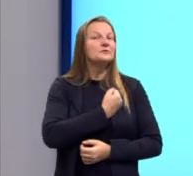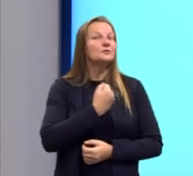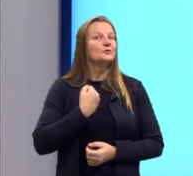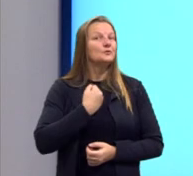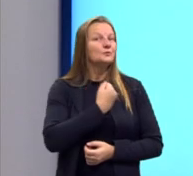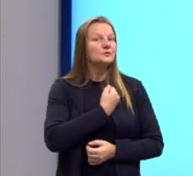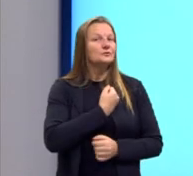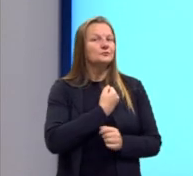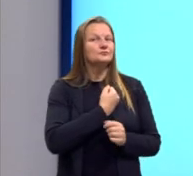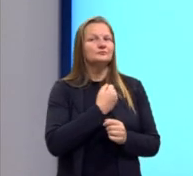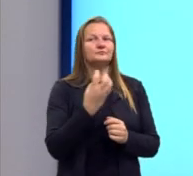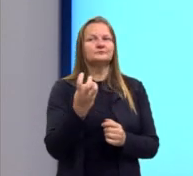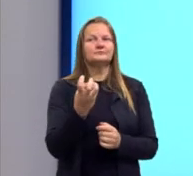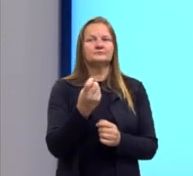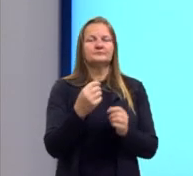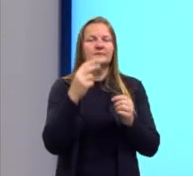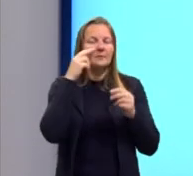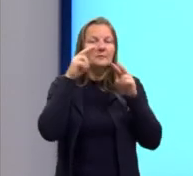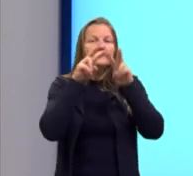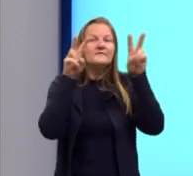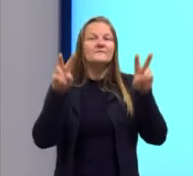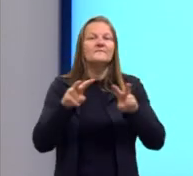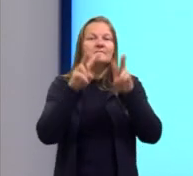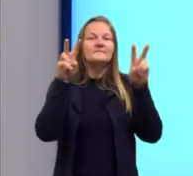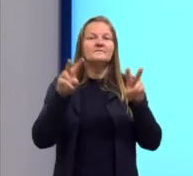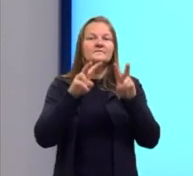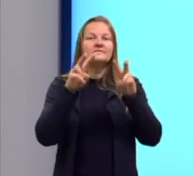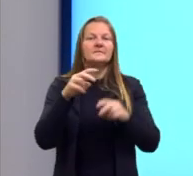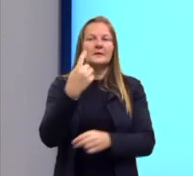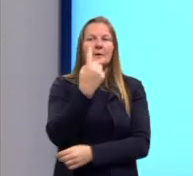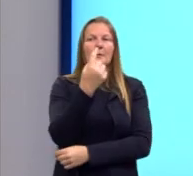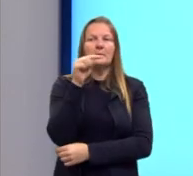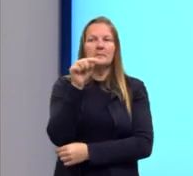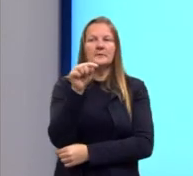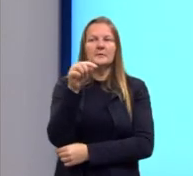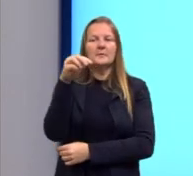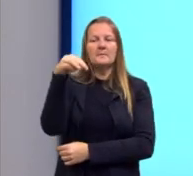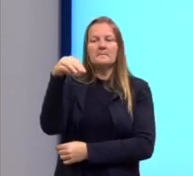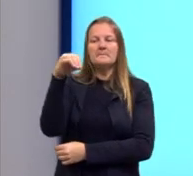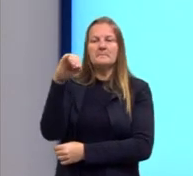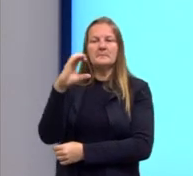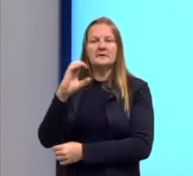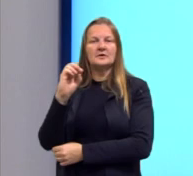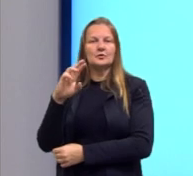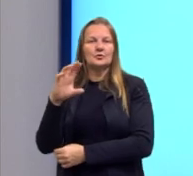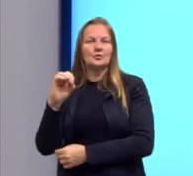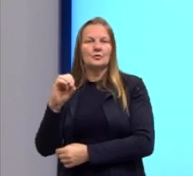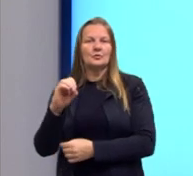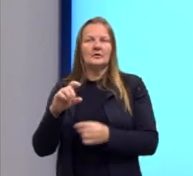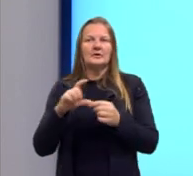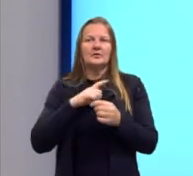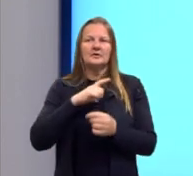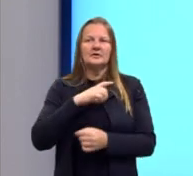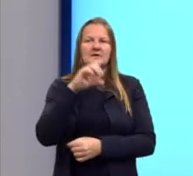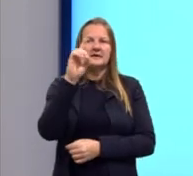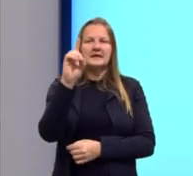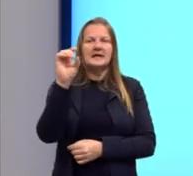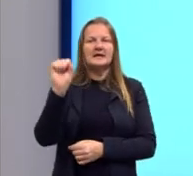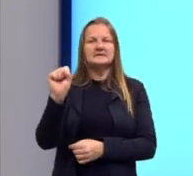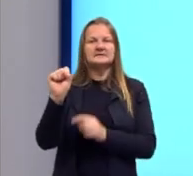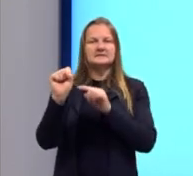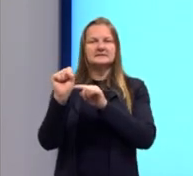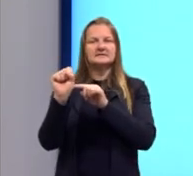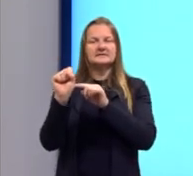desses capacitores Olha esse daqui a gente consegue ver ele mil micro e agora a gente vai ver que unidade de medida é essa